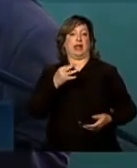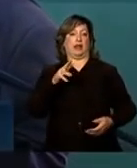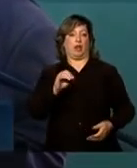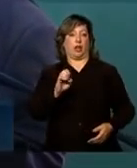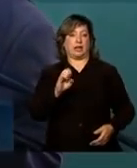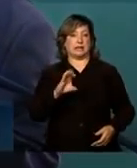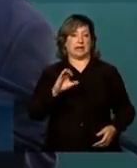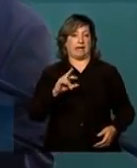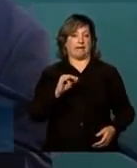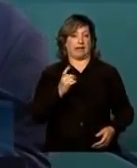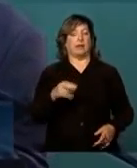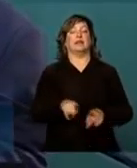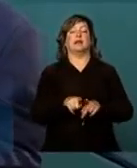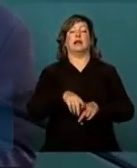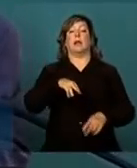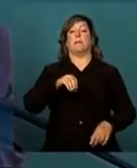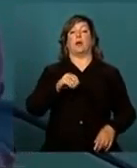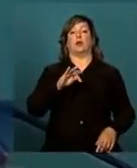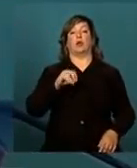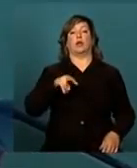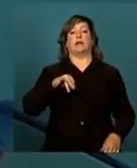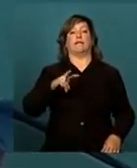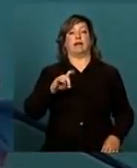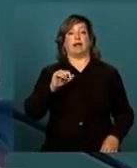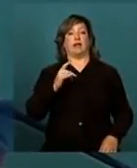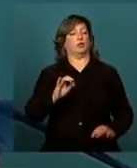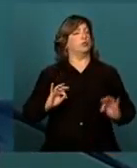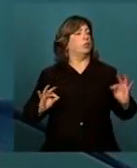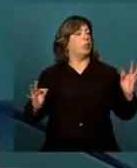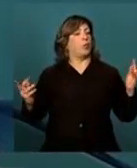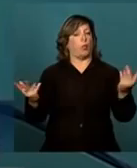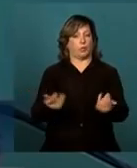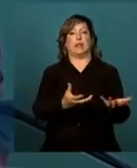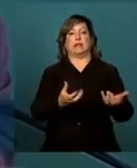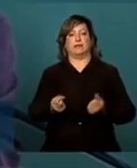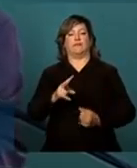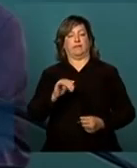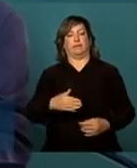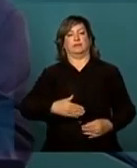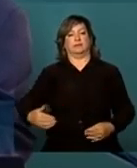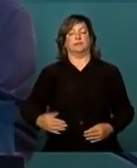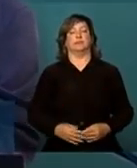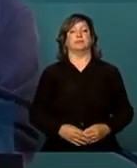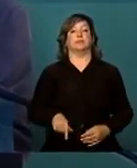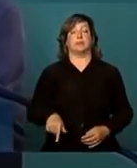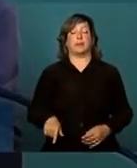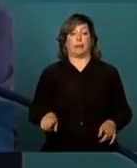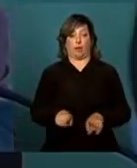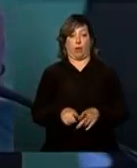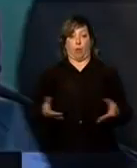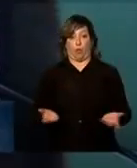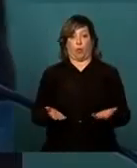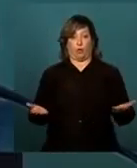motoniveladora. Estamos universalizando a motoniveladora. Além disso, com a entrega de